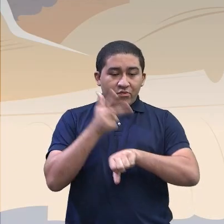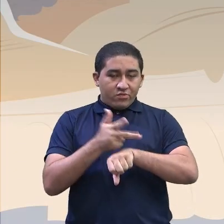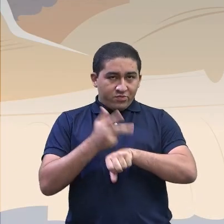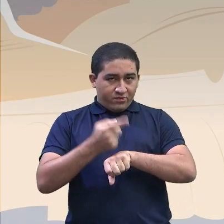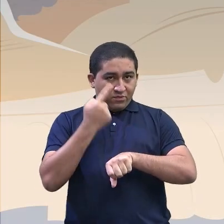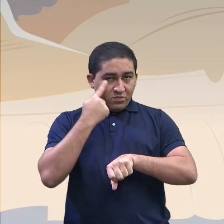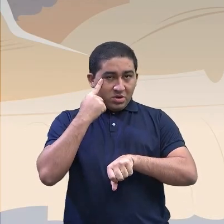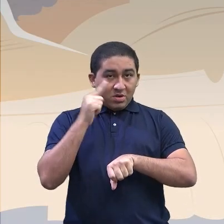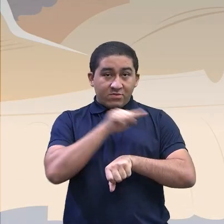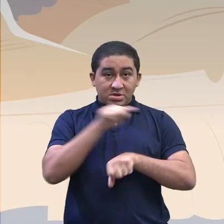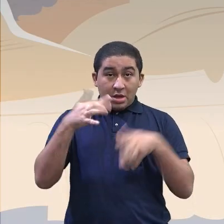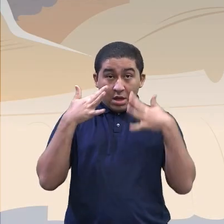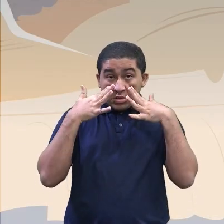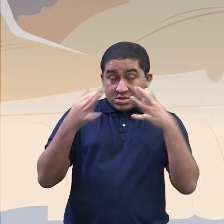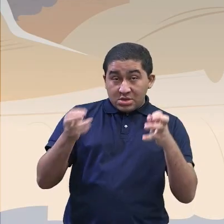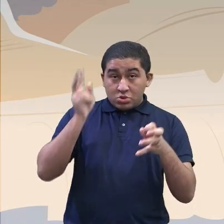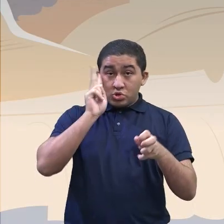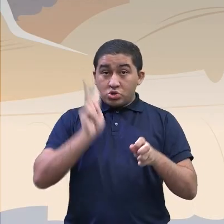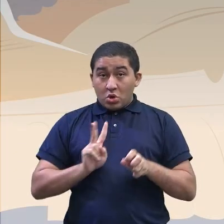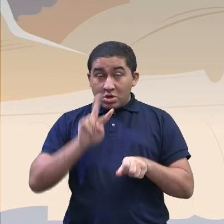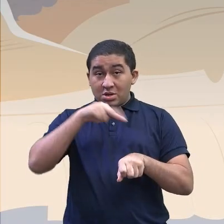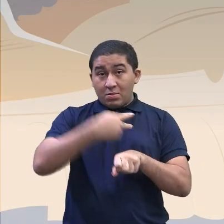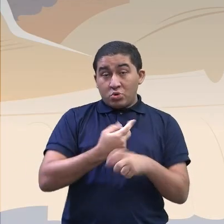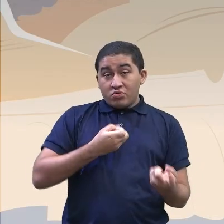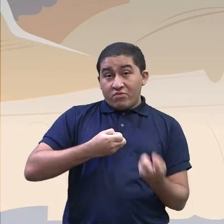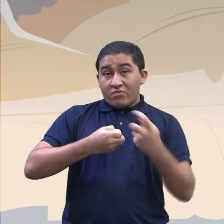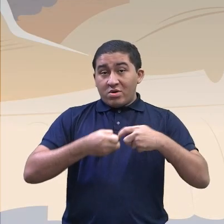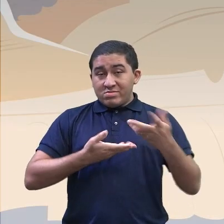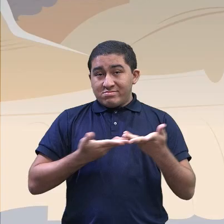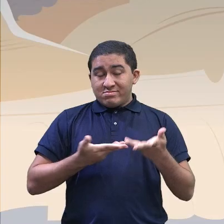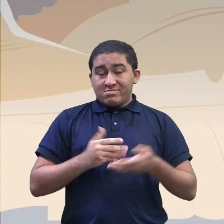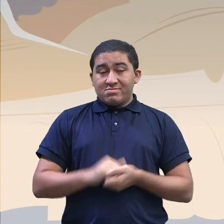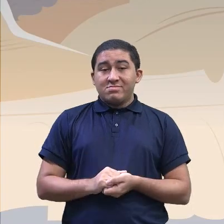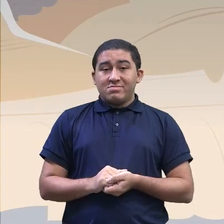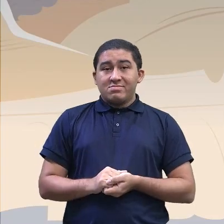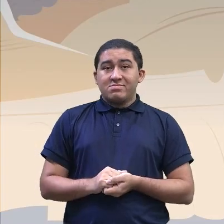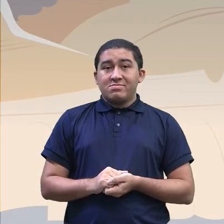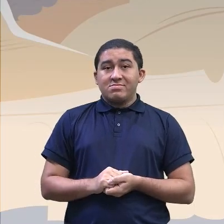e aí vocês vão prestar atenção. Depois a gente retorna com vocês.